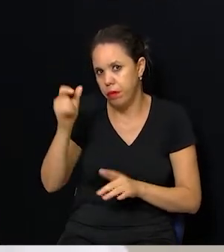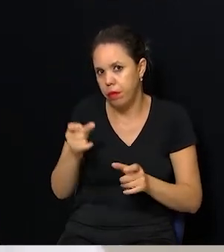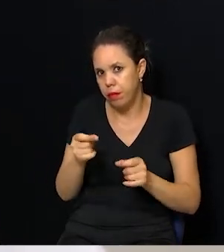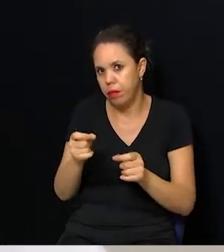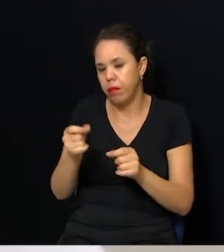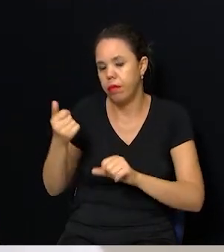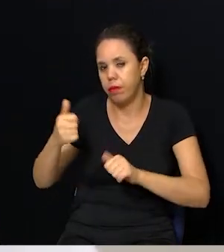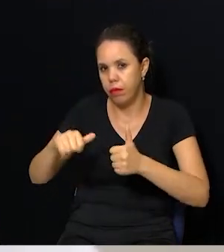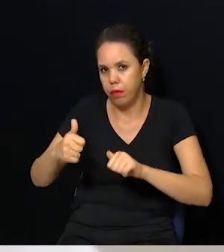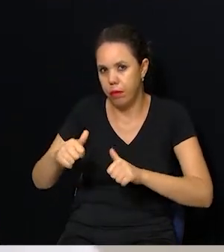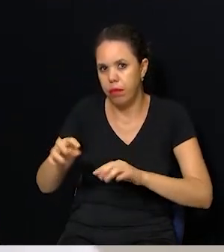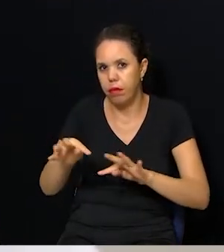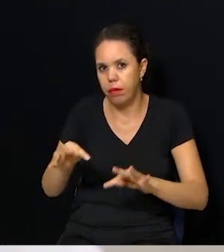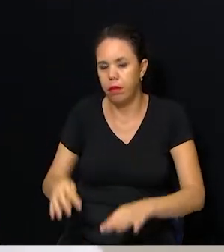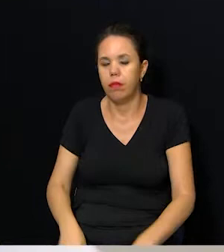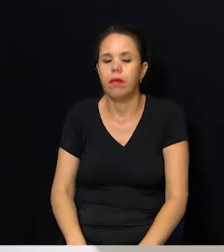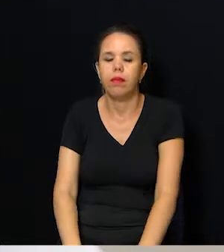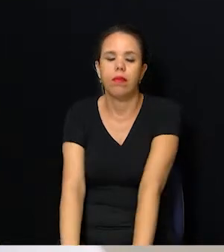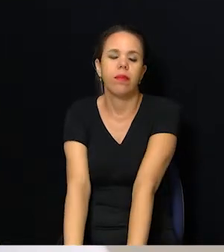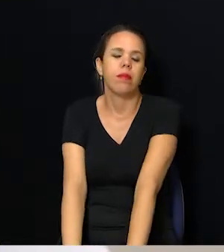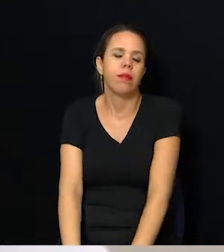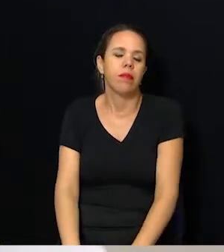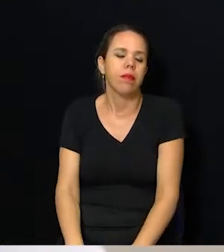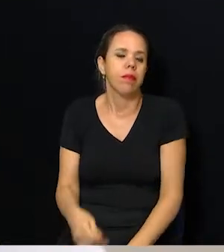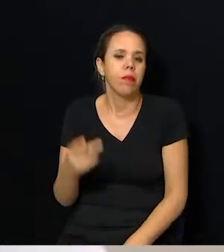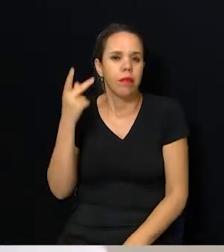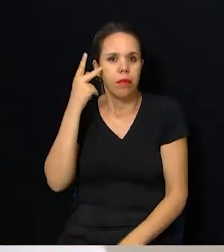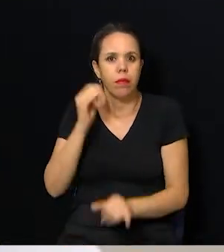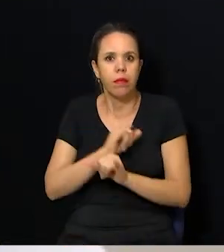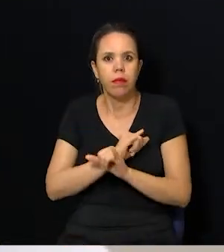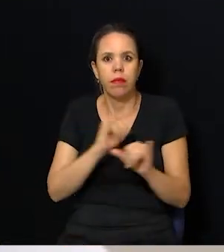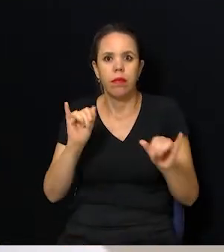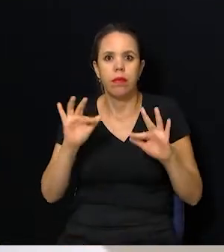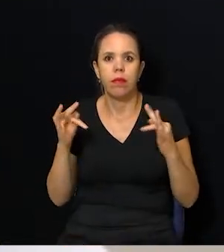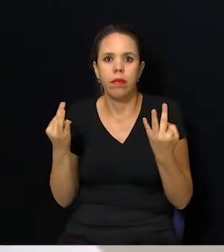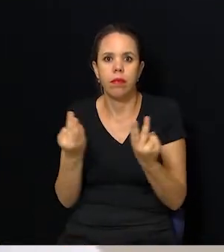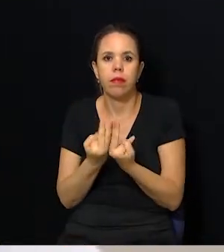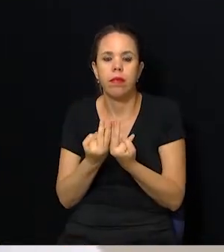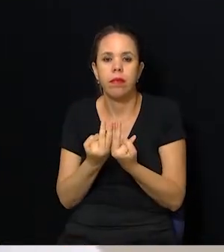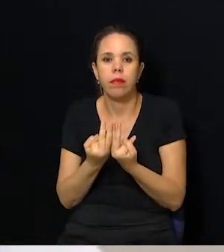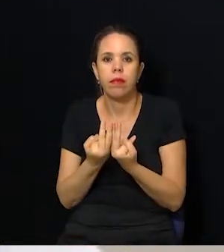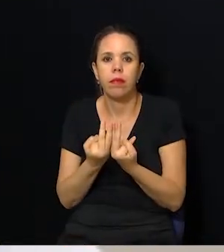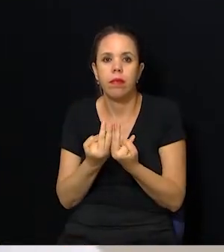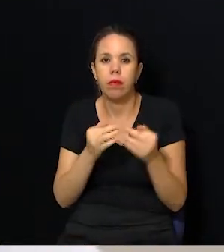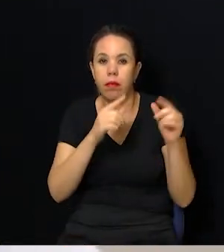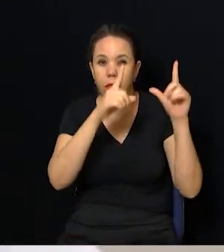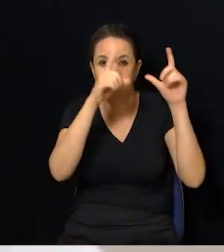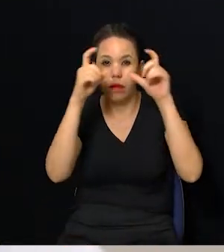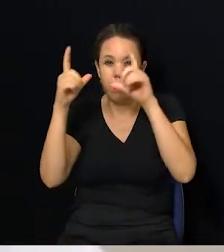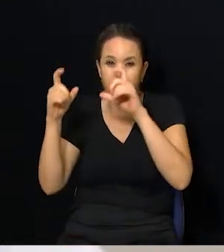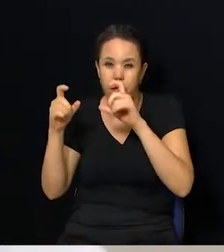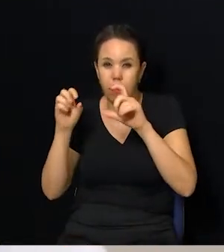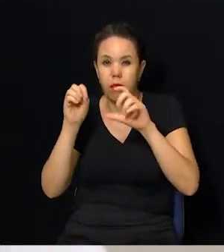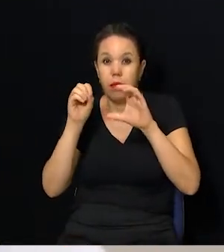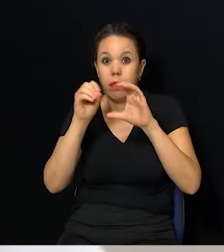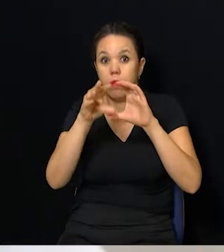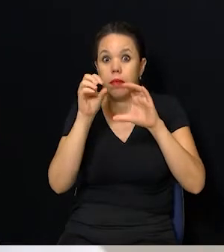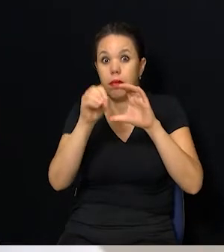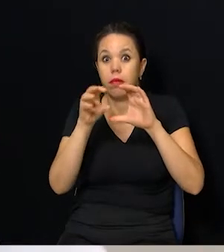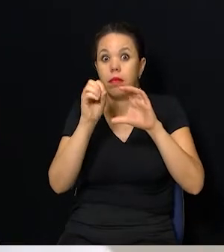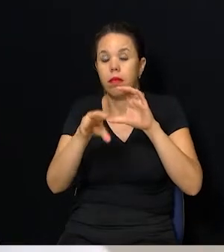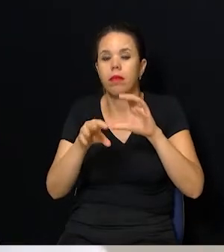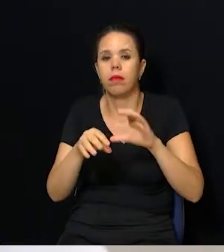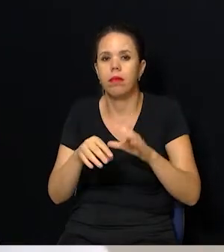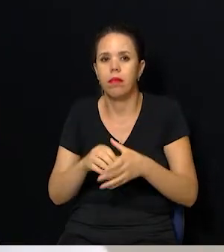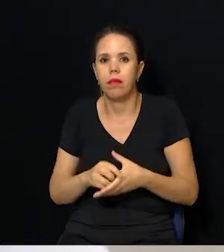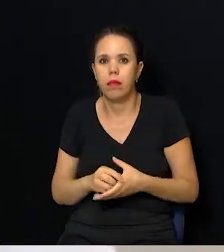para diagnóstico e tratamento do câncer infantil em São Paulo, que alertava para os pais tirarem fotografia com flash das